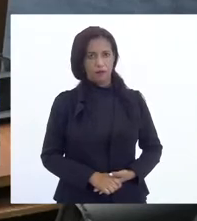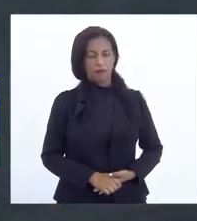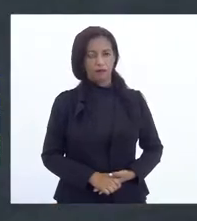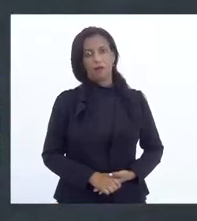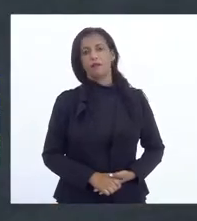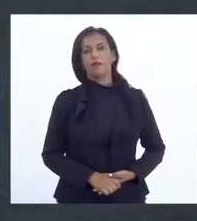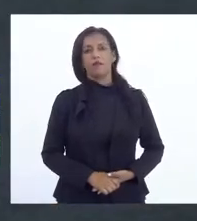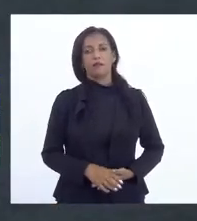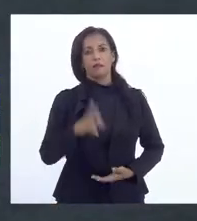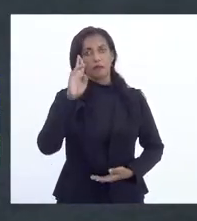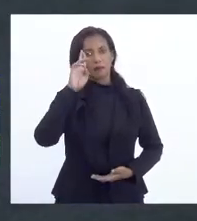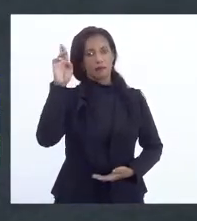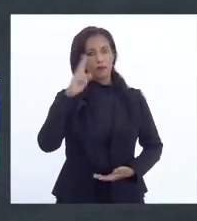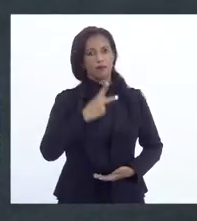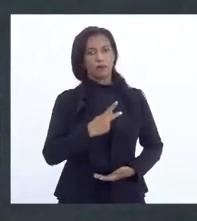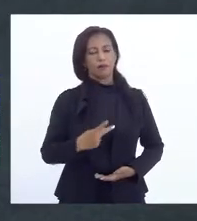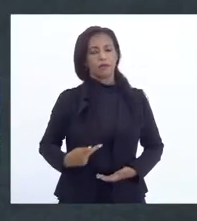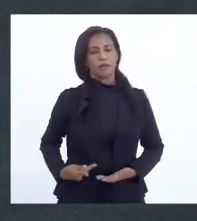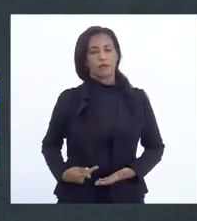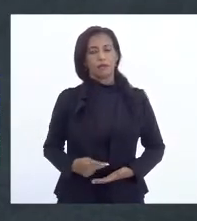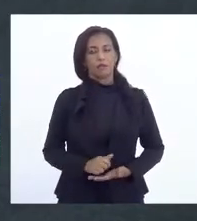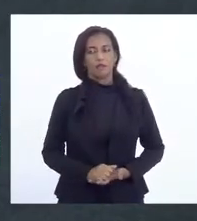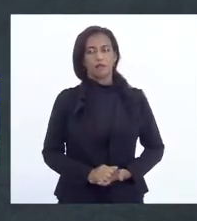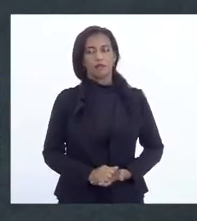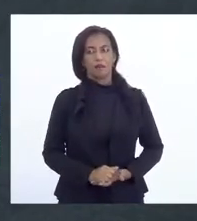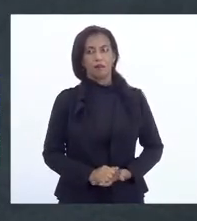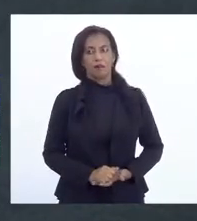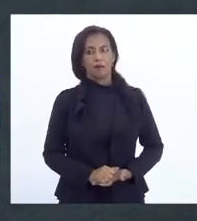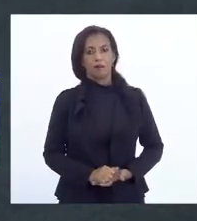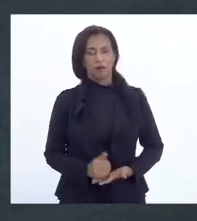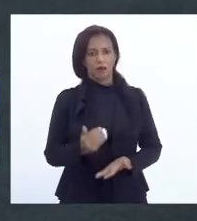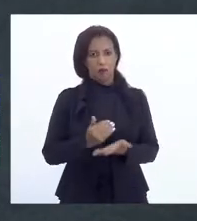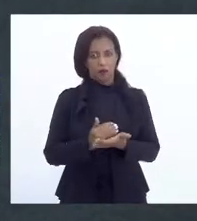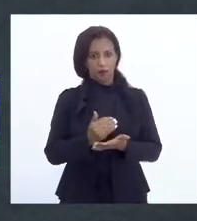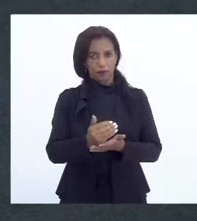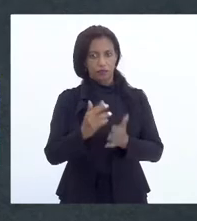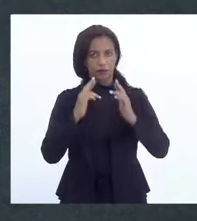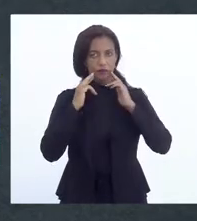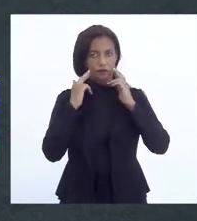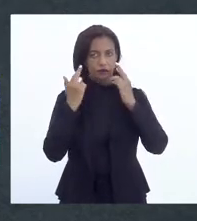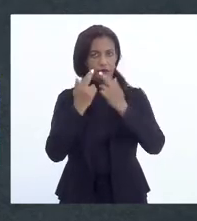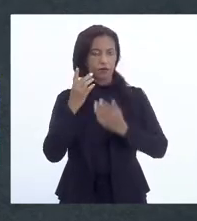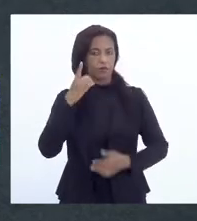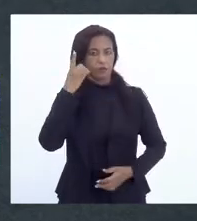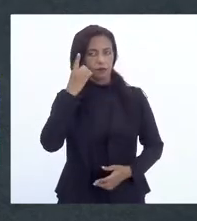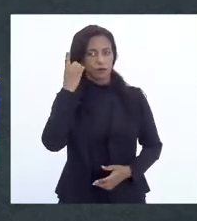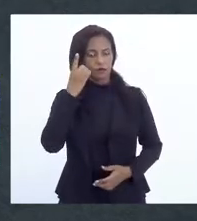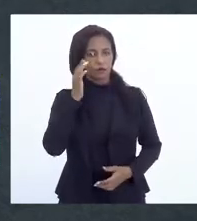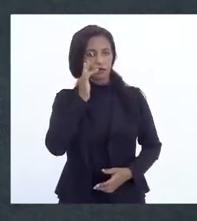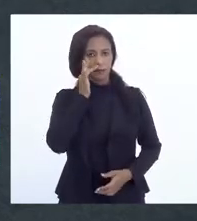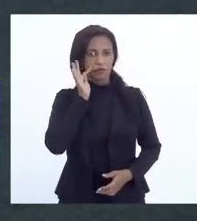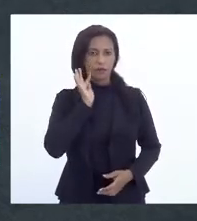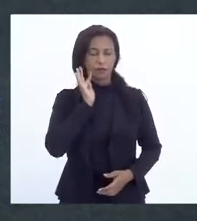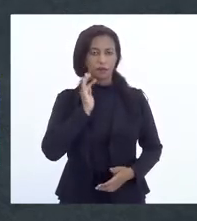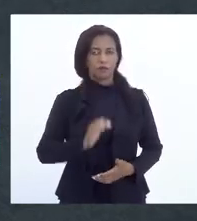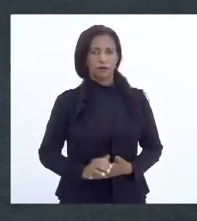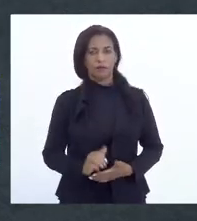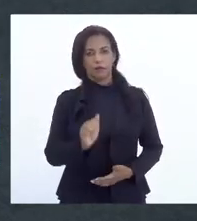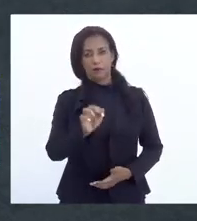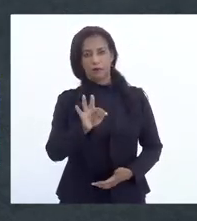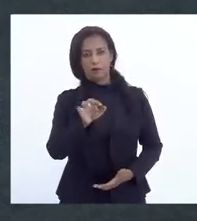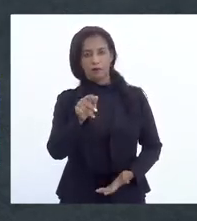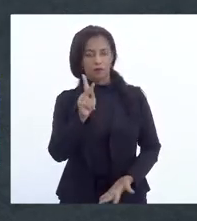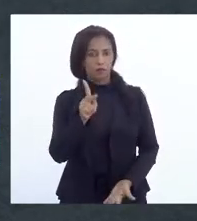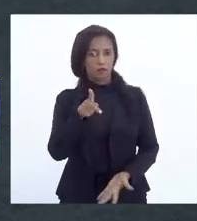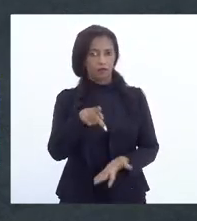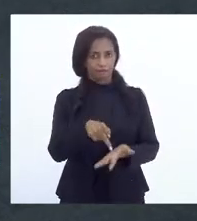Senhor presidente, do expediente inicial, deputado Flávio Serafini, a ata reflete